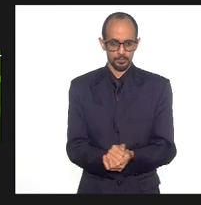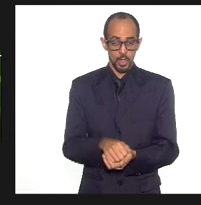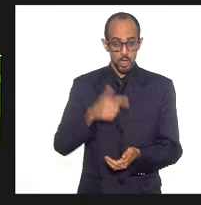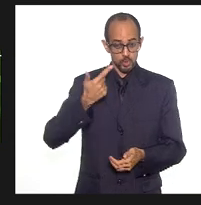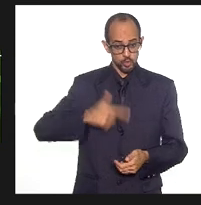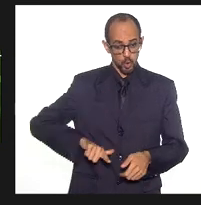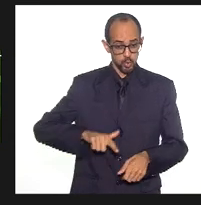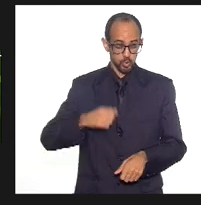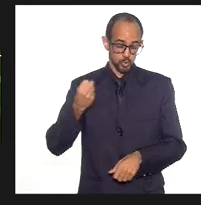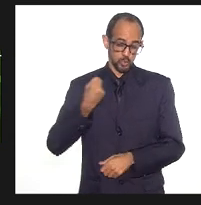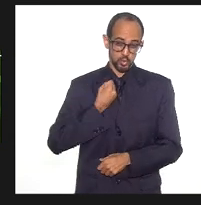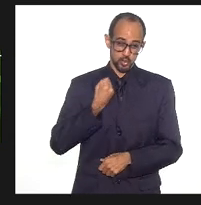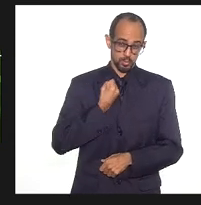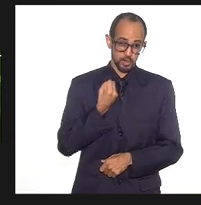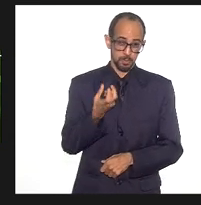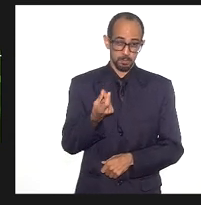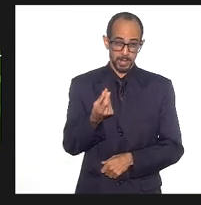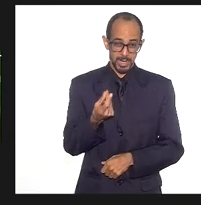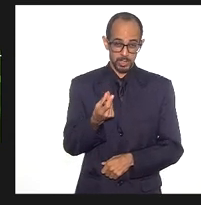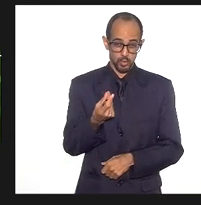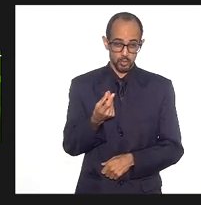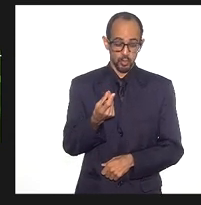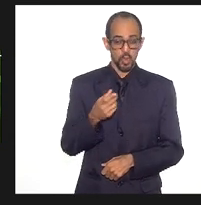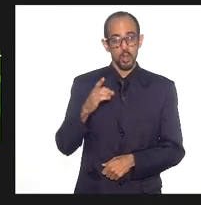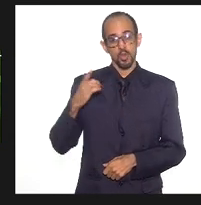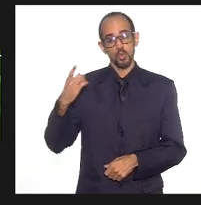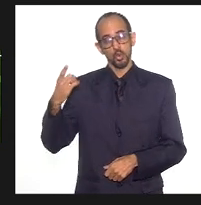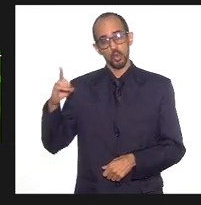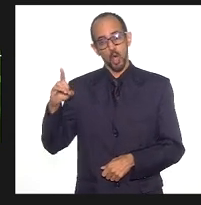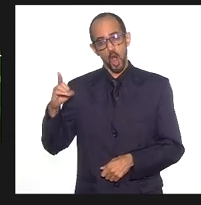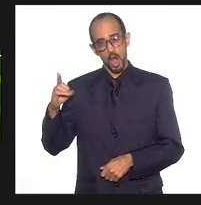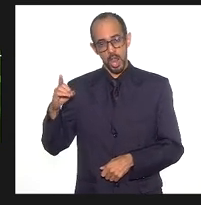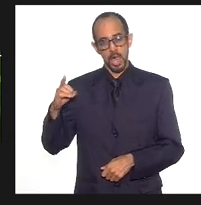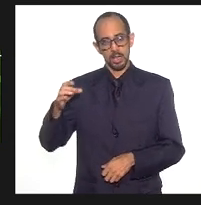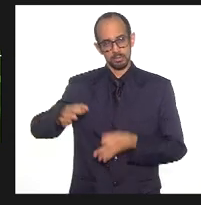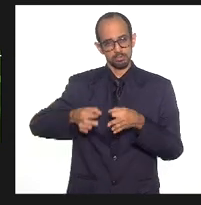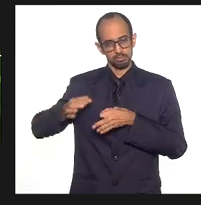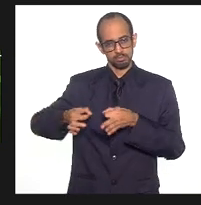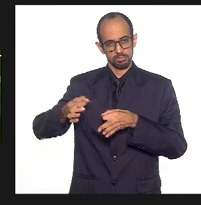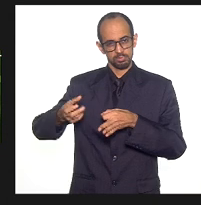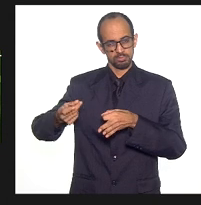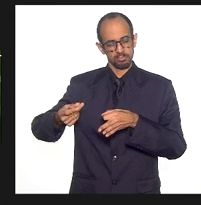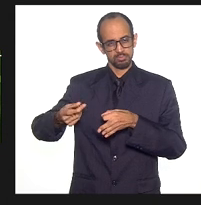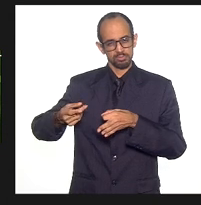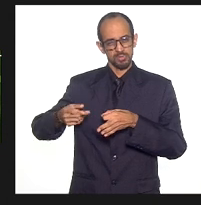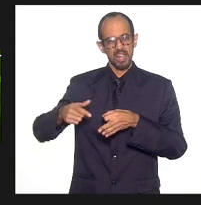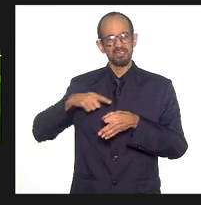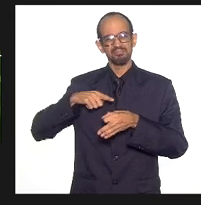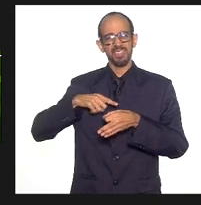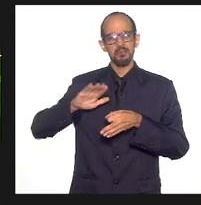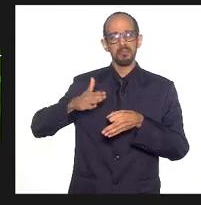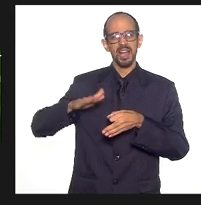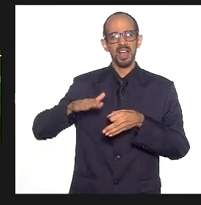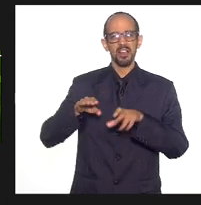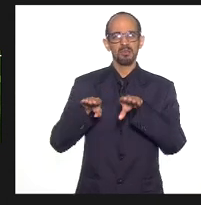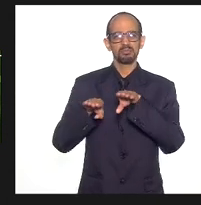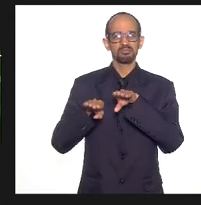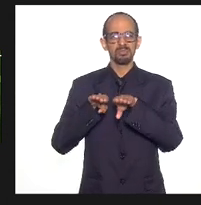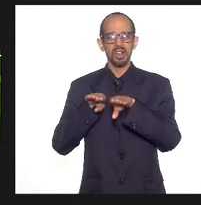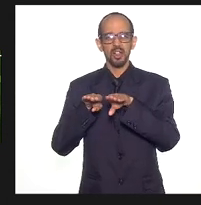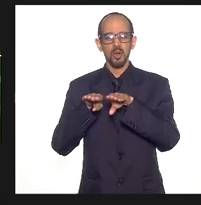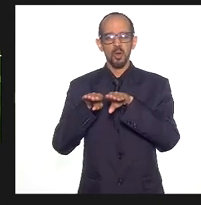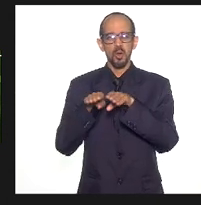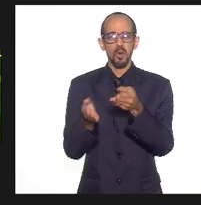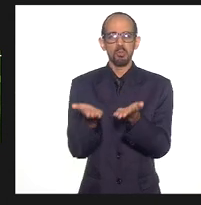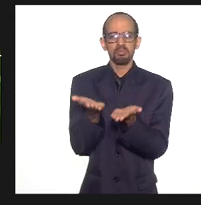variáveis, preço e câmbio, se compensaram no período, né? De modo que o preço ele se manteve quase